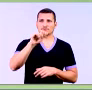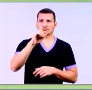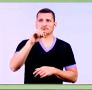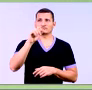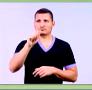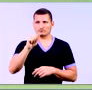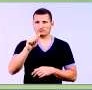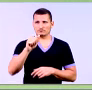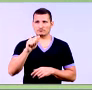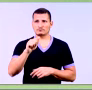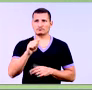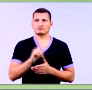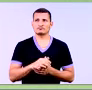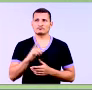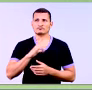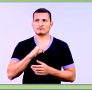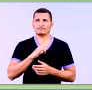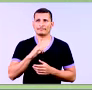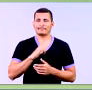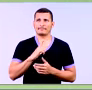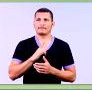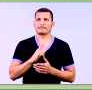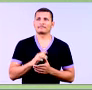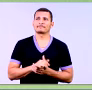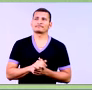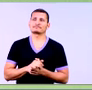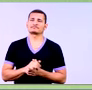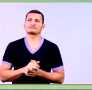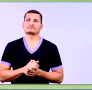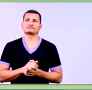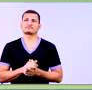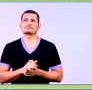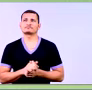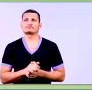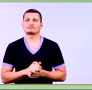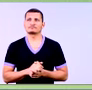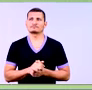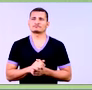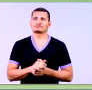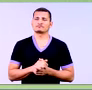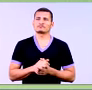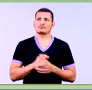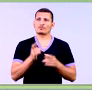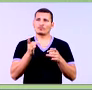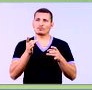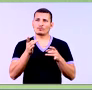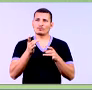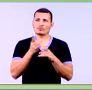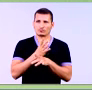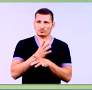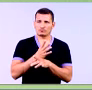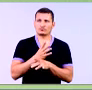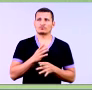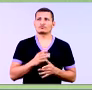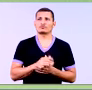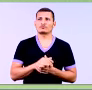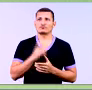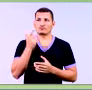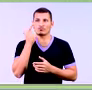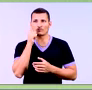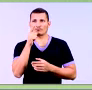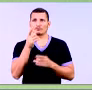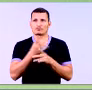compromissado, nós temos a execução completa, né? E com sucesso.